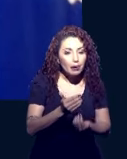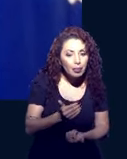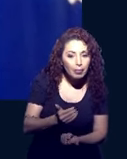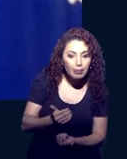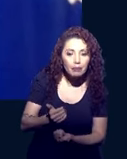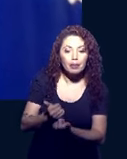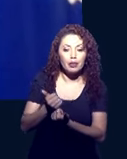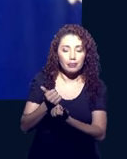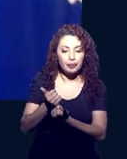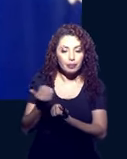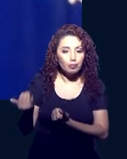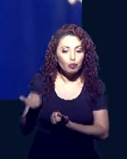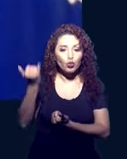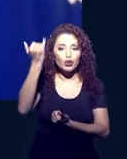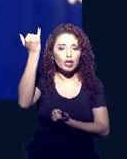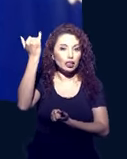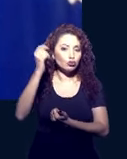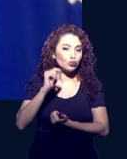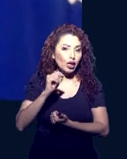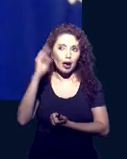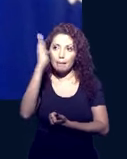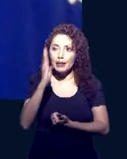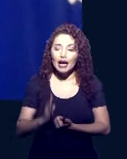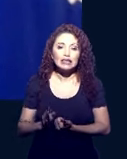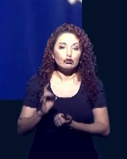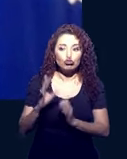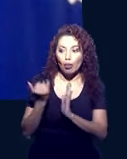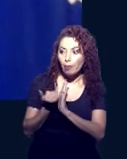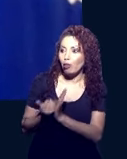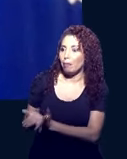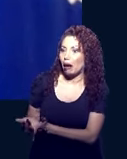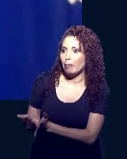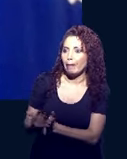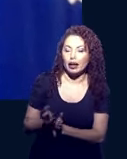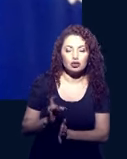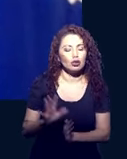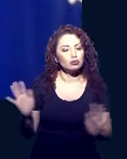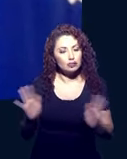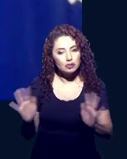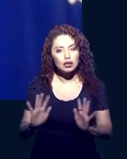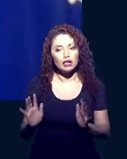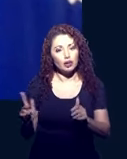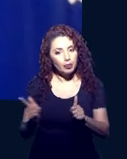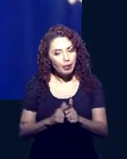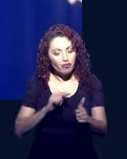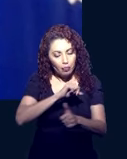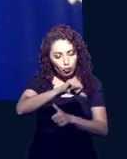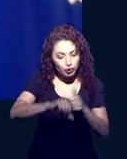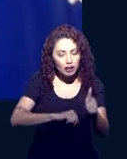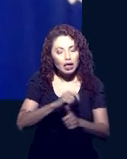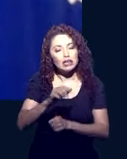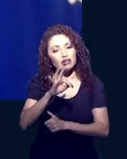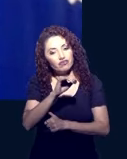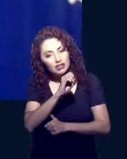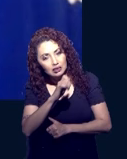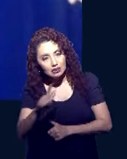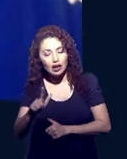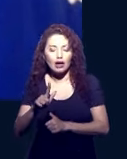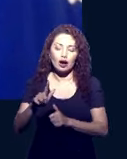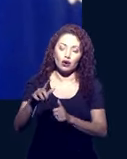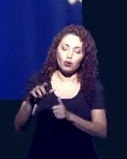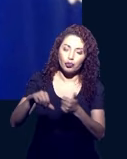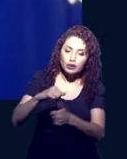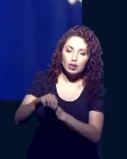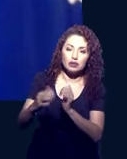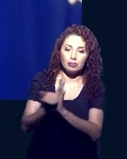torne um estado Só arrecadador logo após a sustentação do regime fiscal da reforma tributária nós vamos precisar discutir aí é um